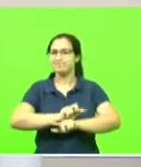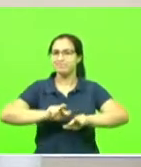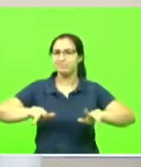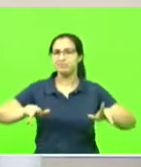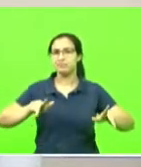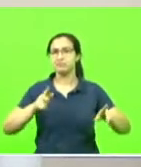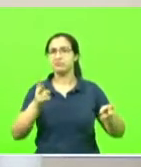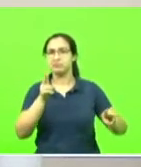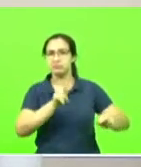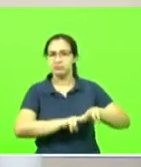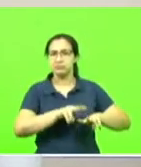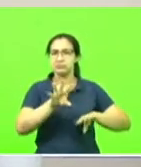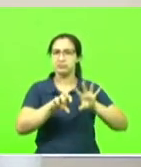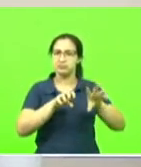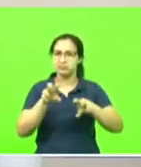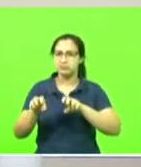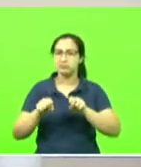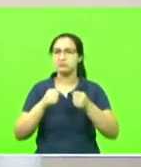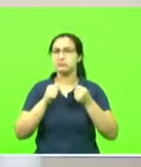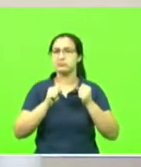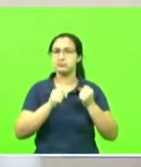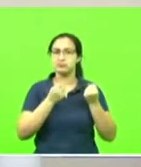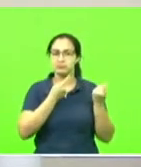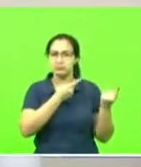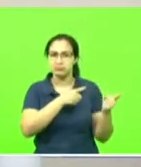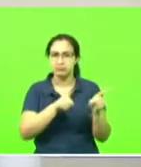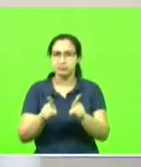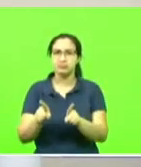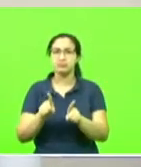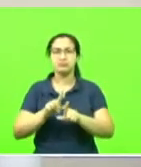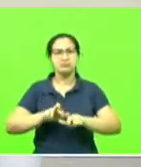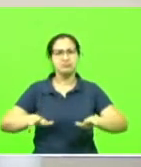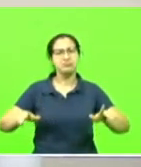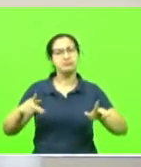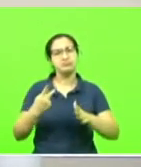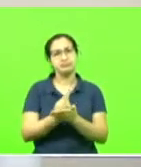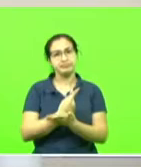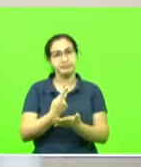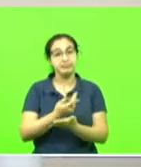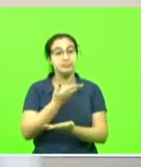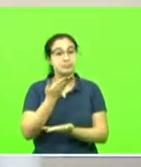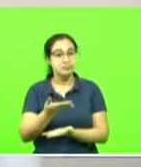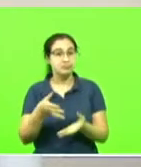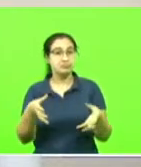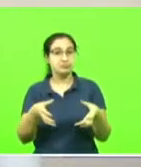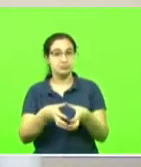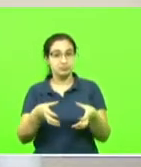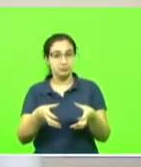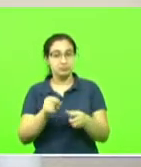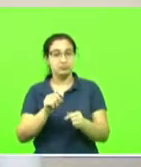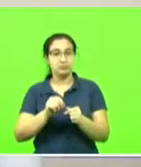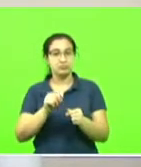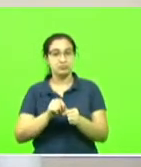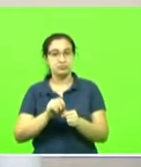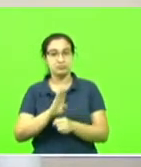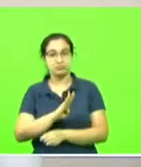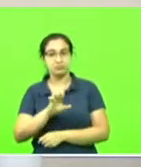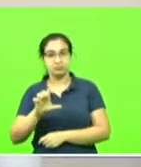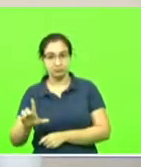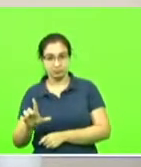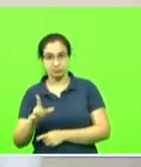prisões e combate sistemático que esse pelotão vem fazendo em Blumenau e região ao